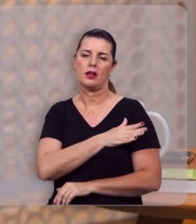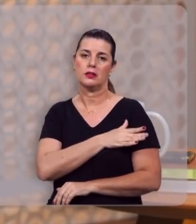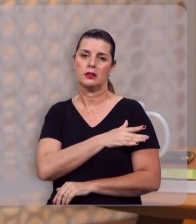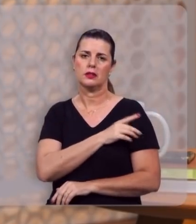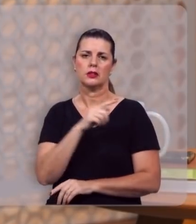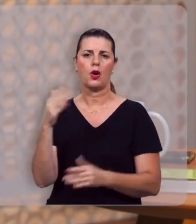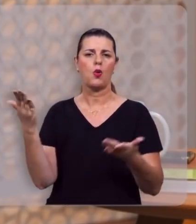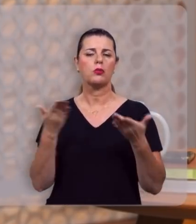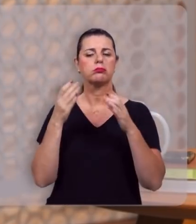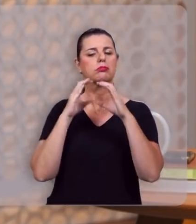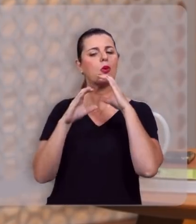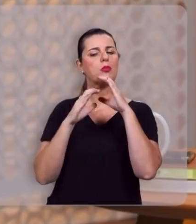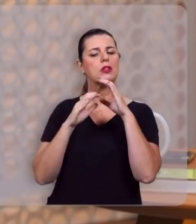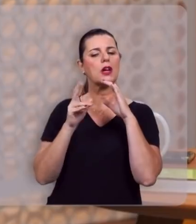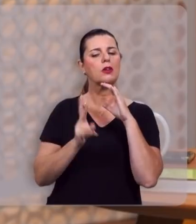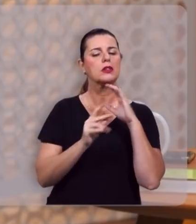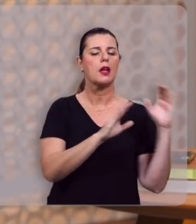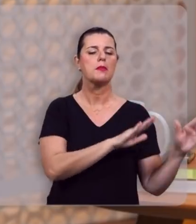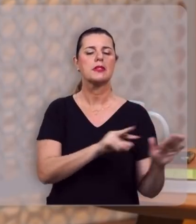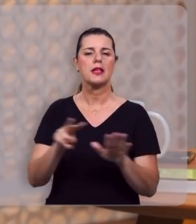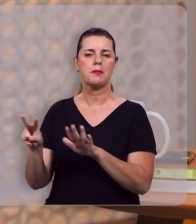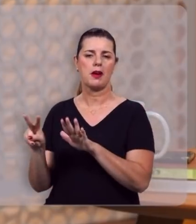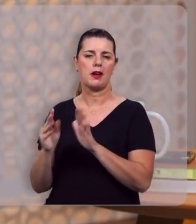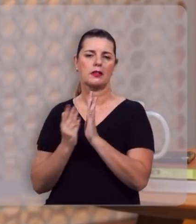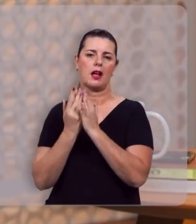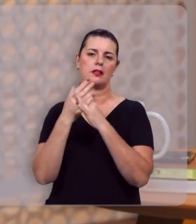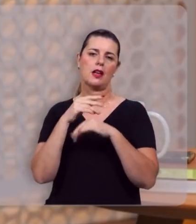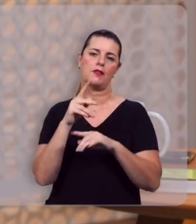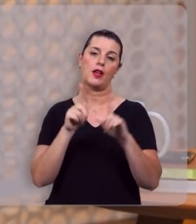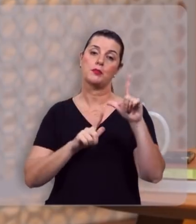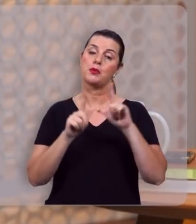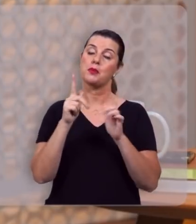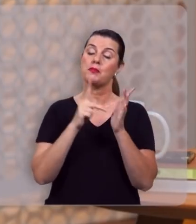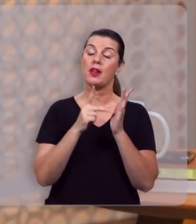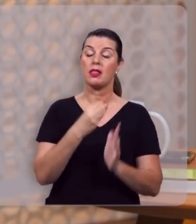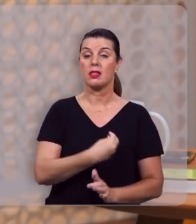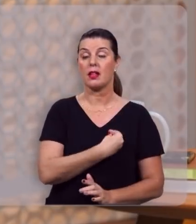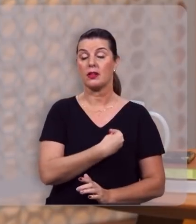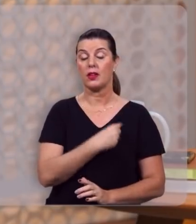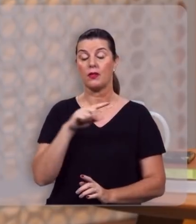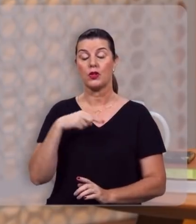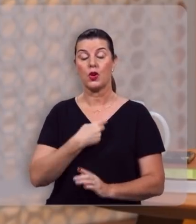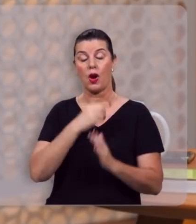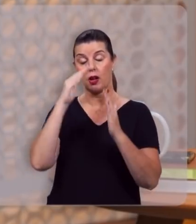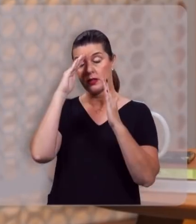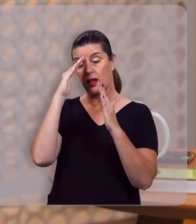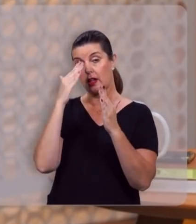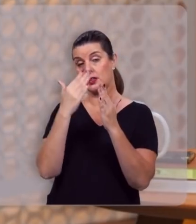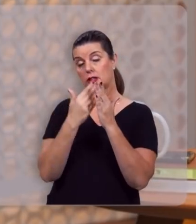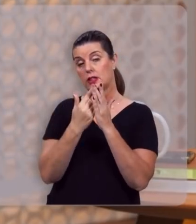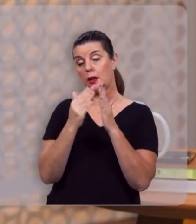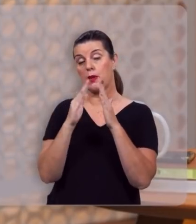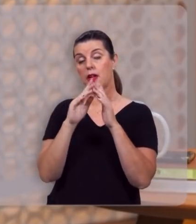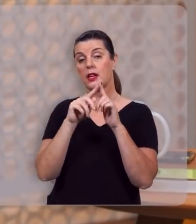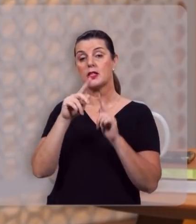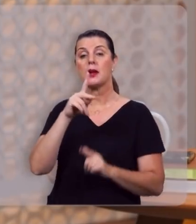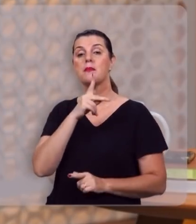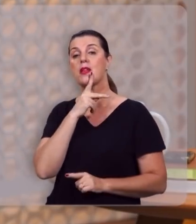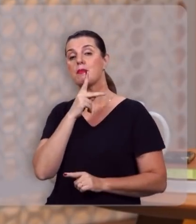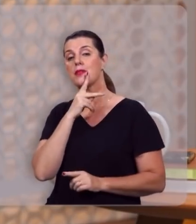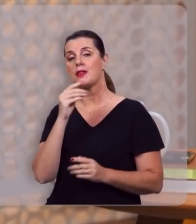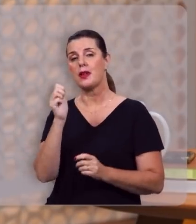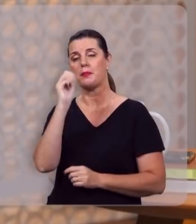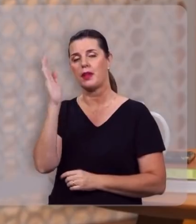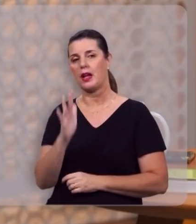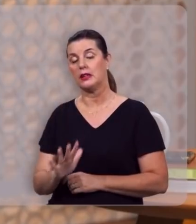temos comunicado todas as semanas por meio do programa Verdade e Vida. É isso que nós cremos na Igreja Presbiteriana do Brasil.